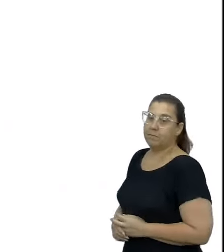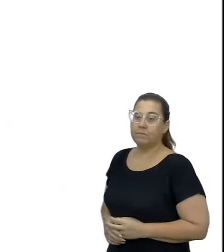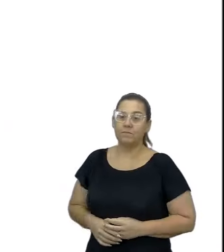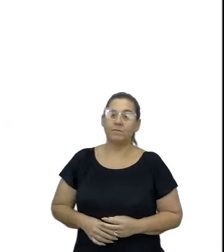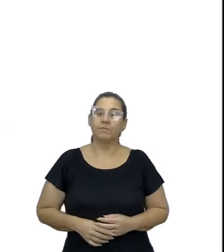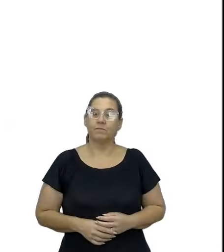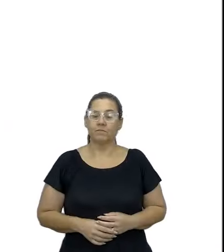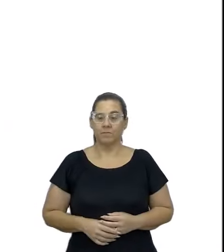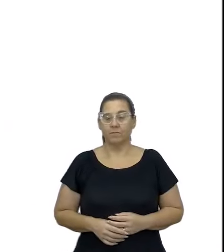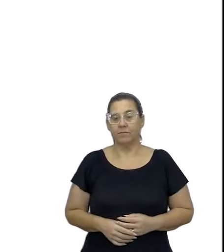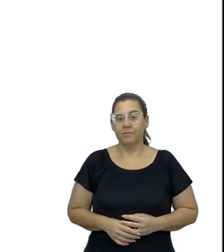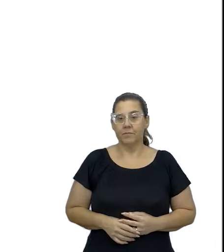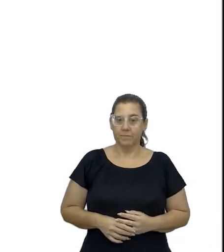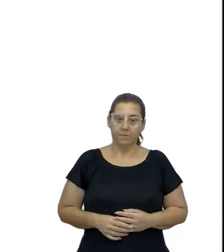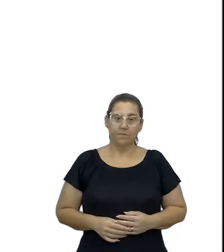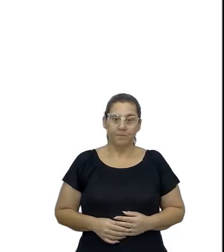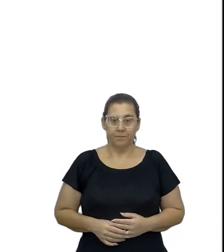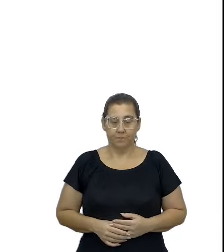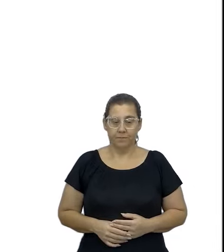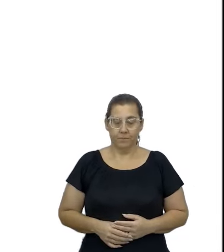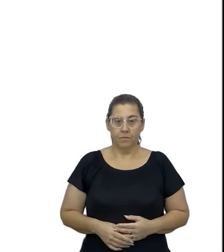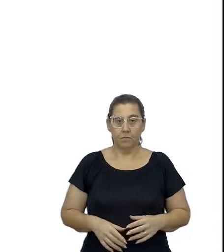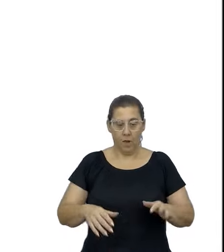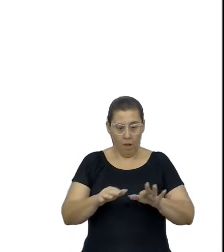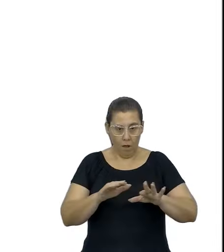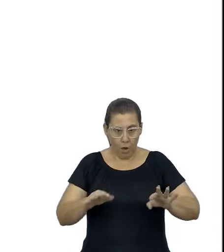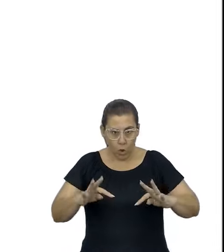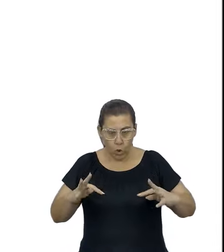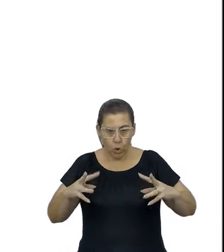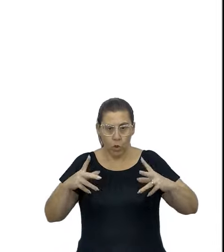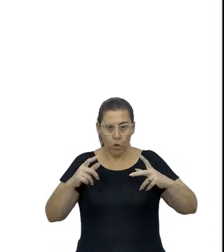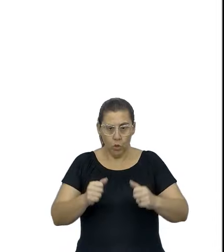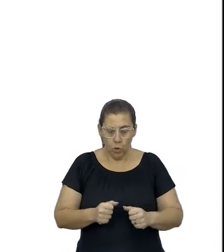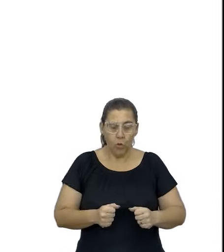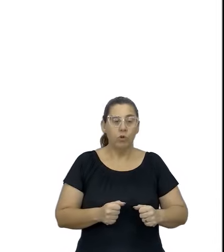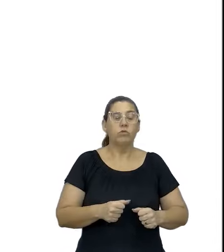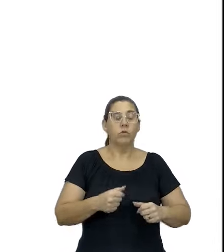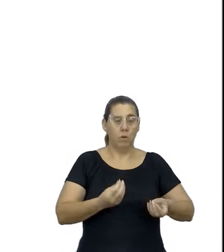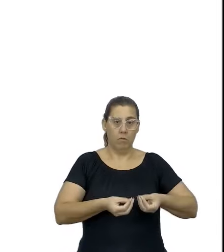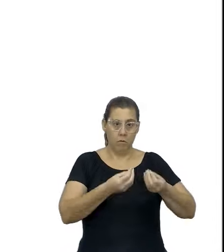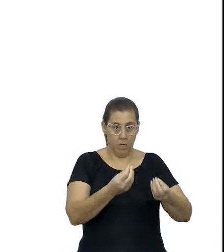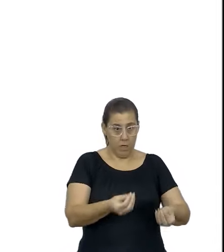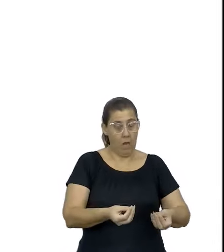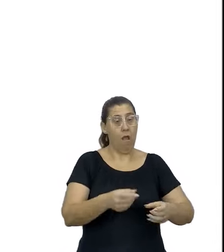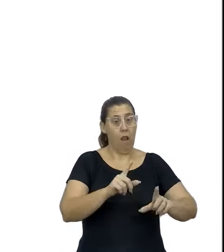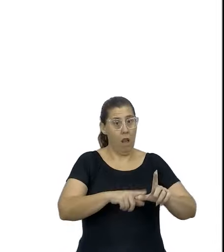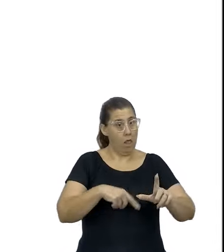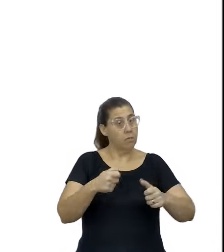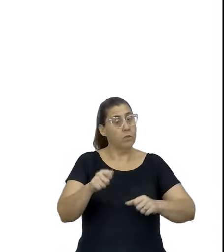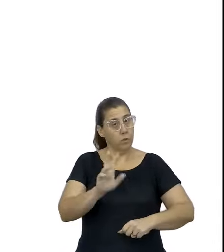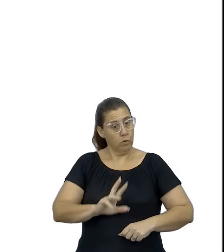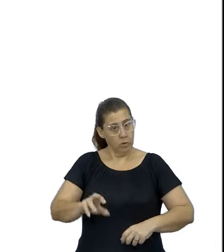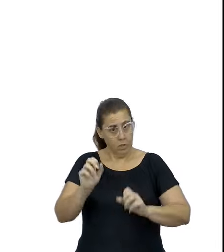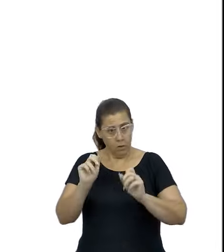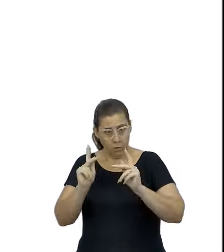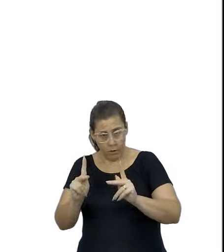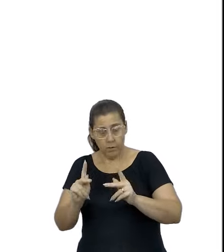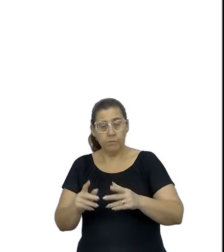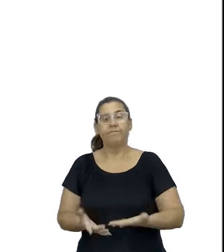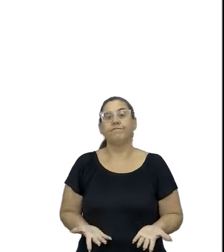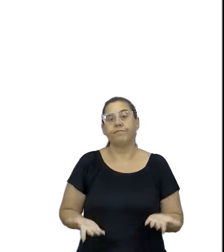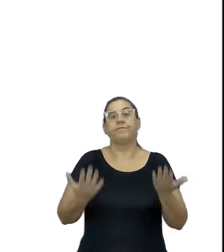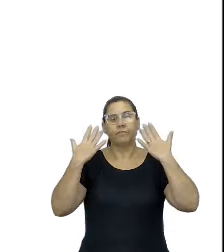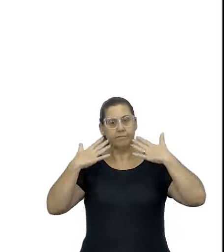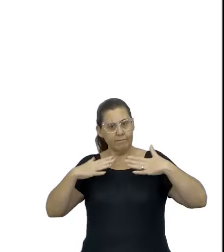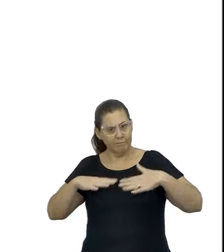nós alertemos, crianças, todas as letras que eu entreguei precisam ser usadas, ok? E, naturalmente, professor,